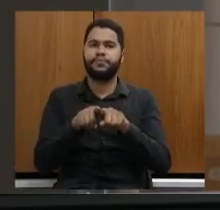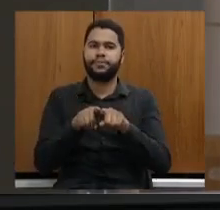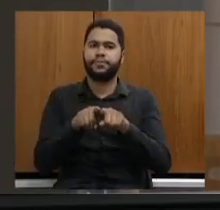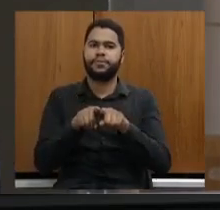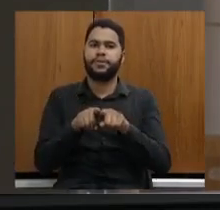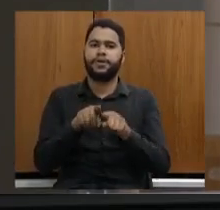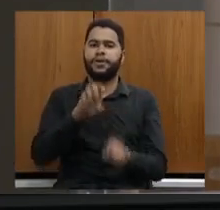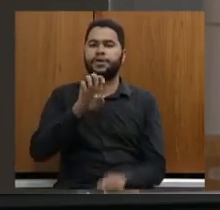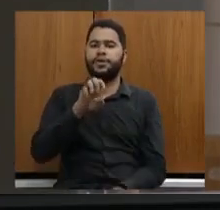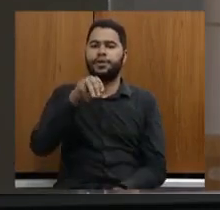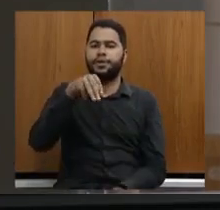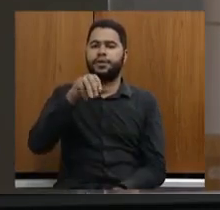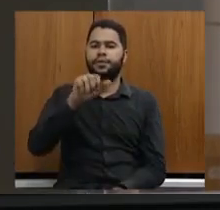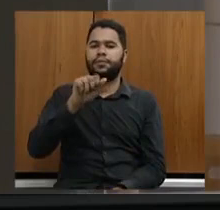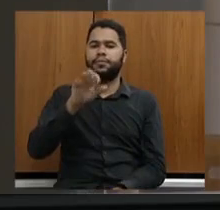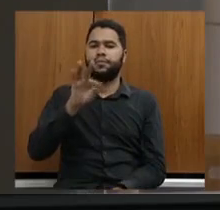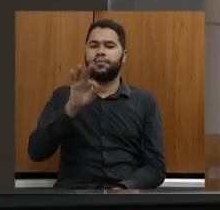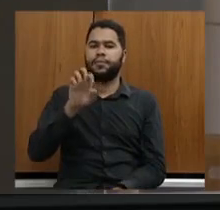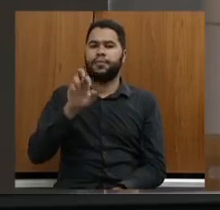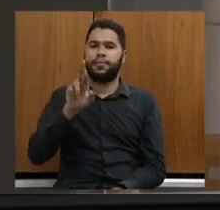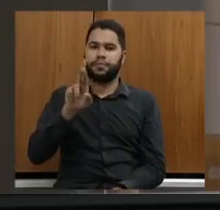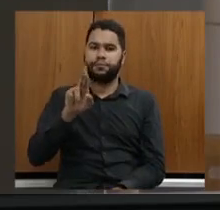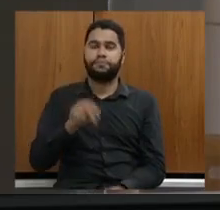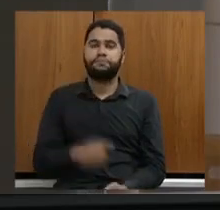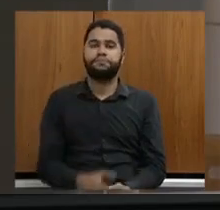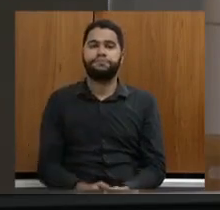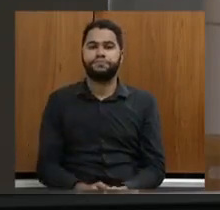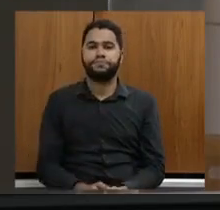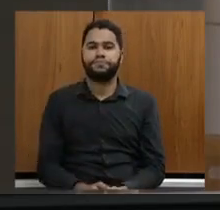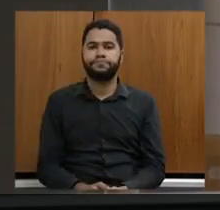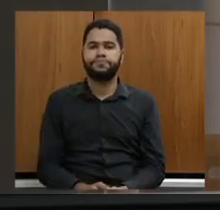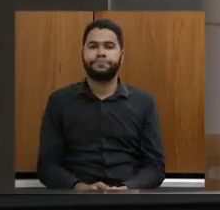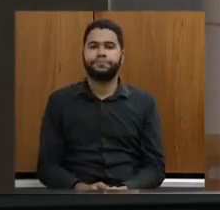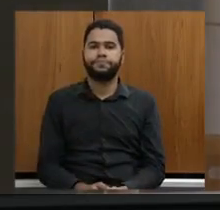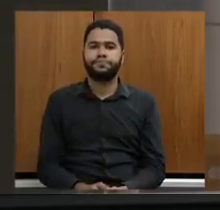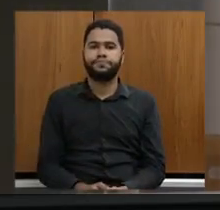a Emater a secretária